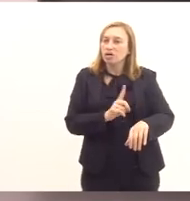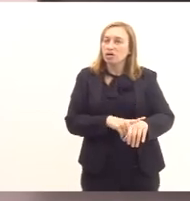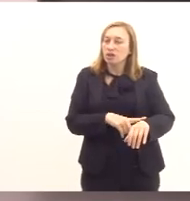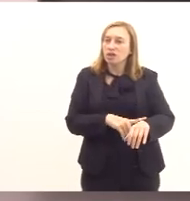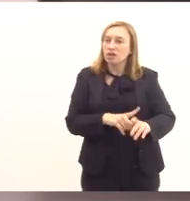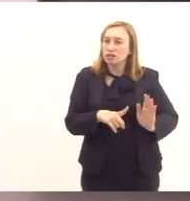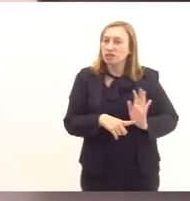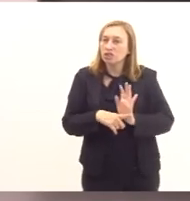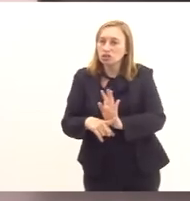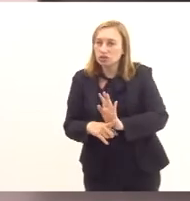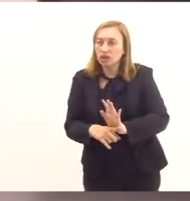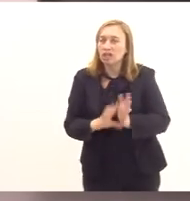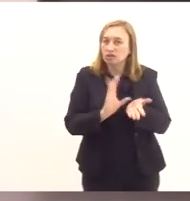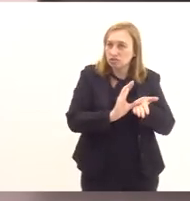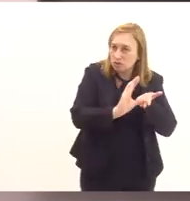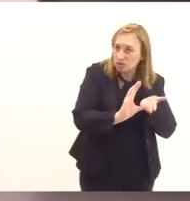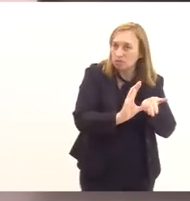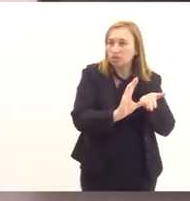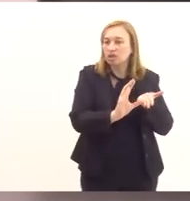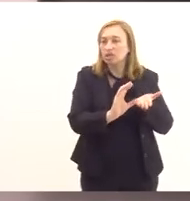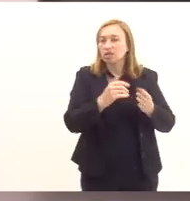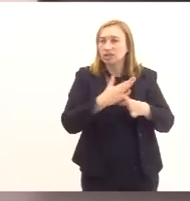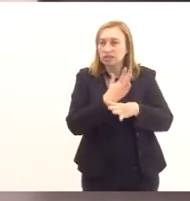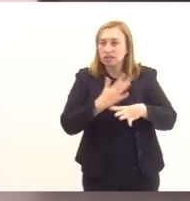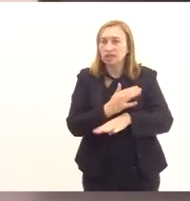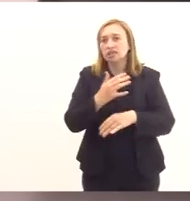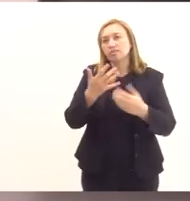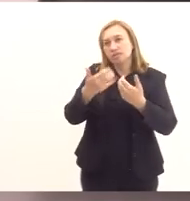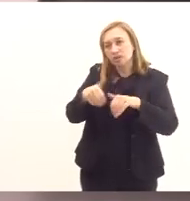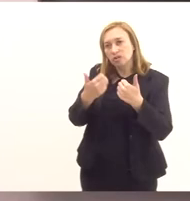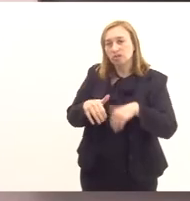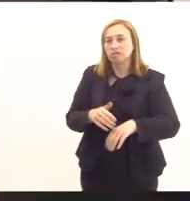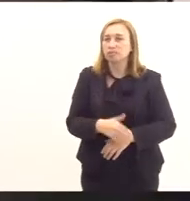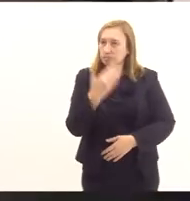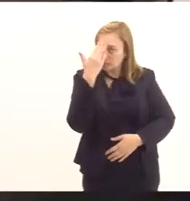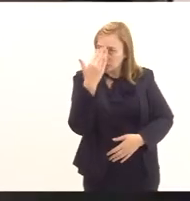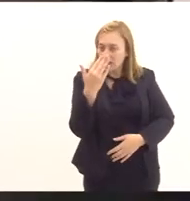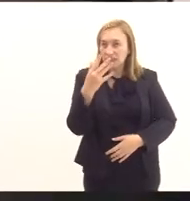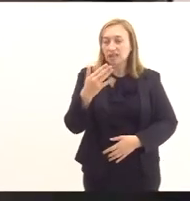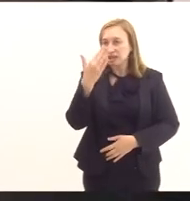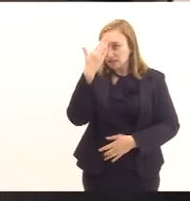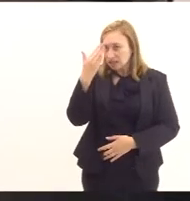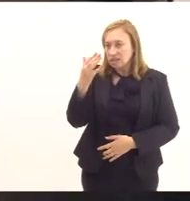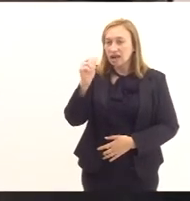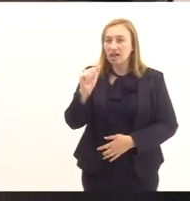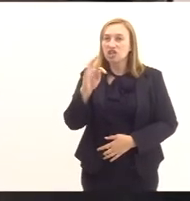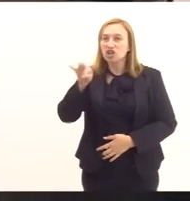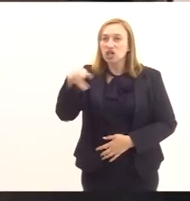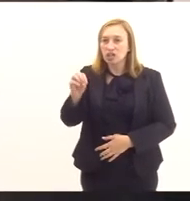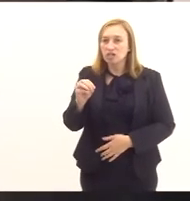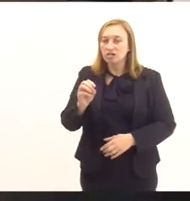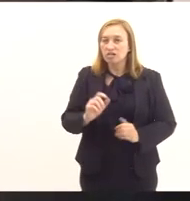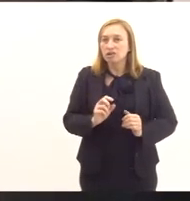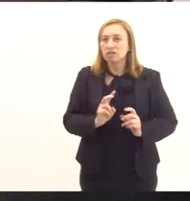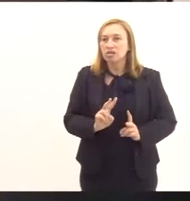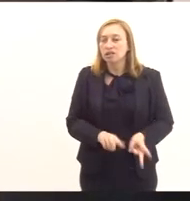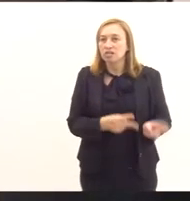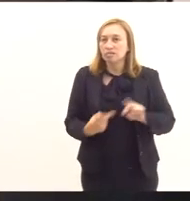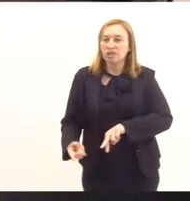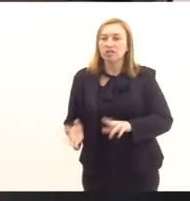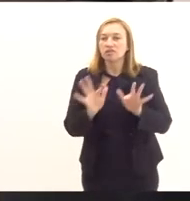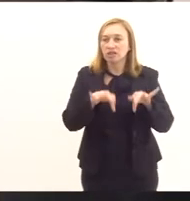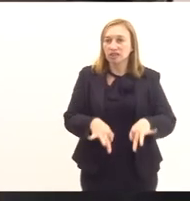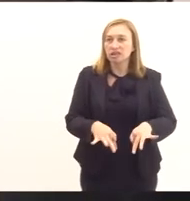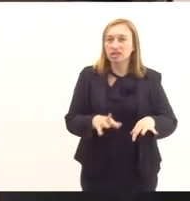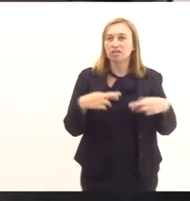dos limites do que orçamentário a cidade de Petrópolis obrigado obrigado agradeço a gr para caminhada aqui para finalização da